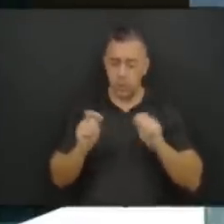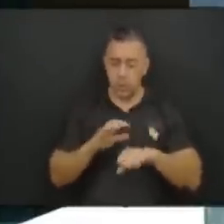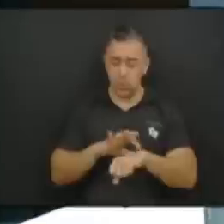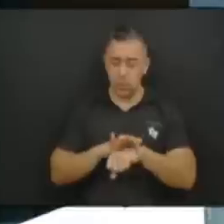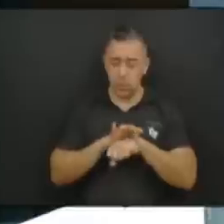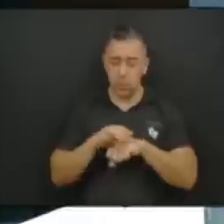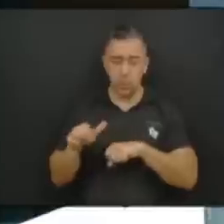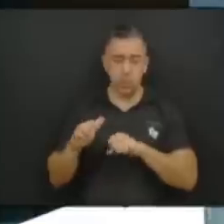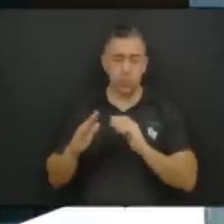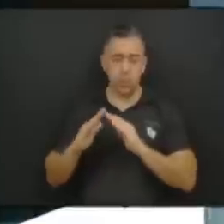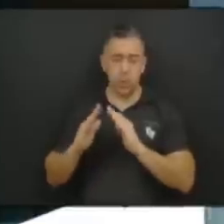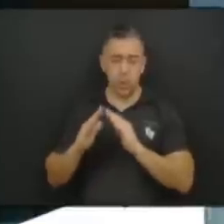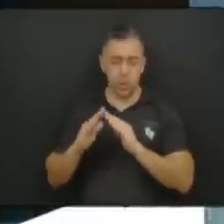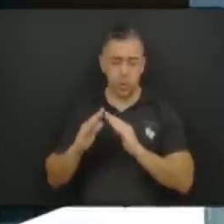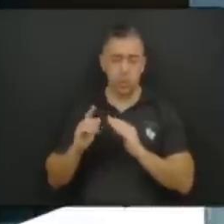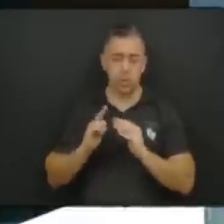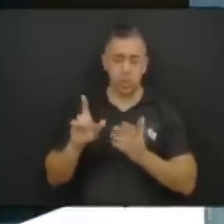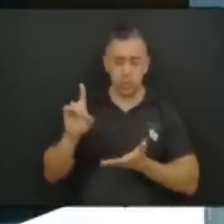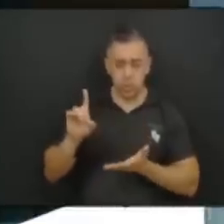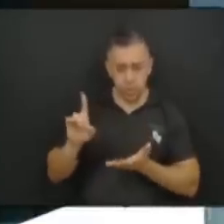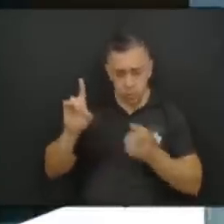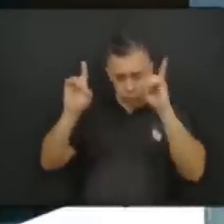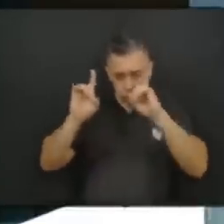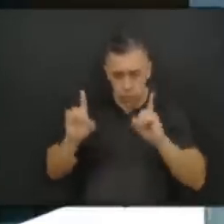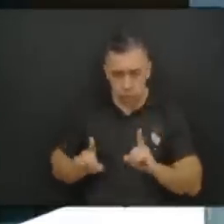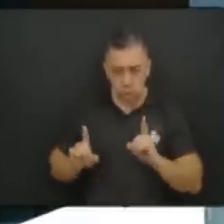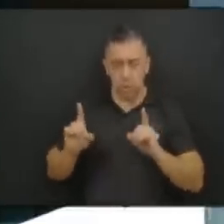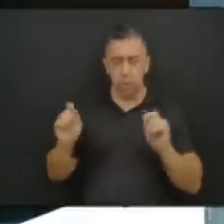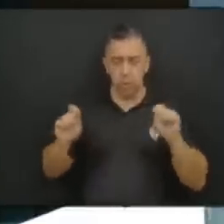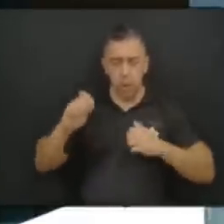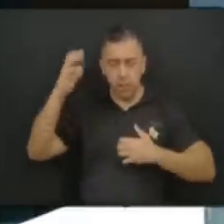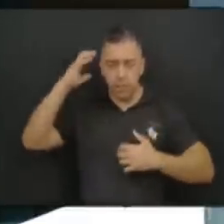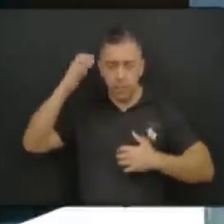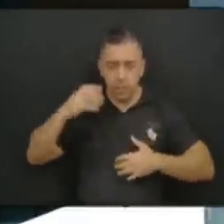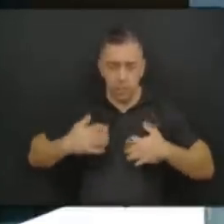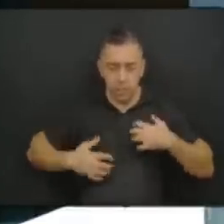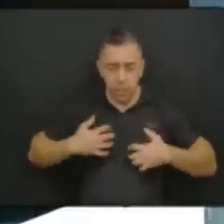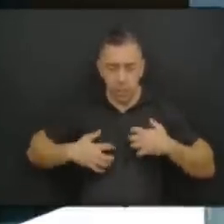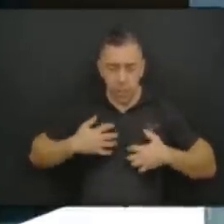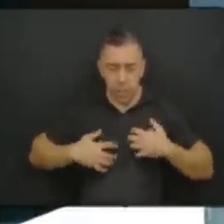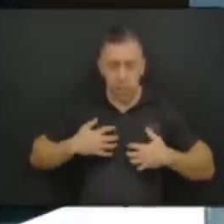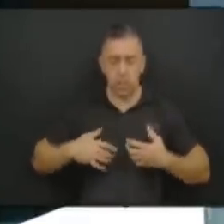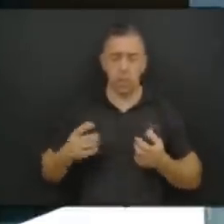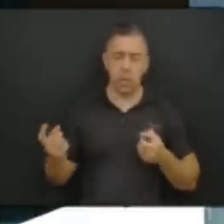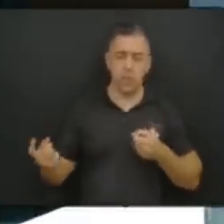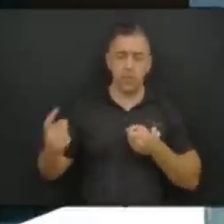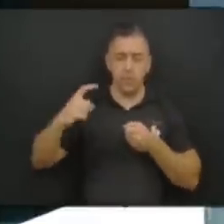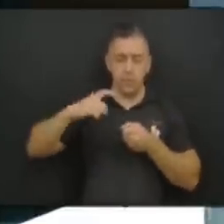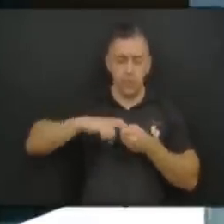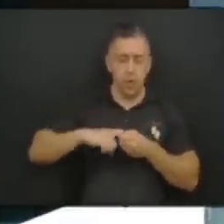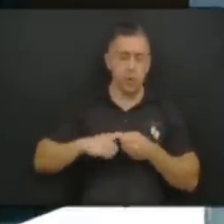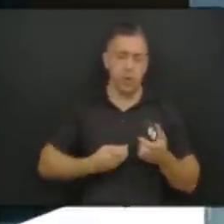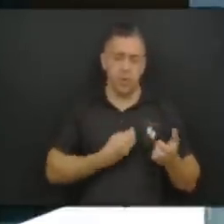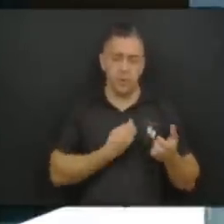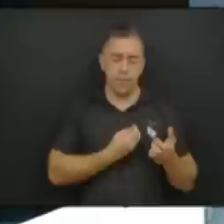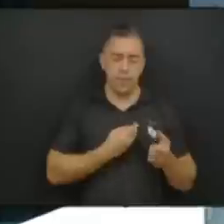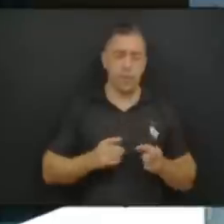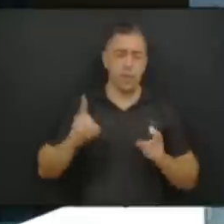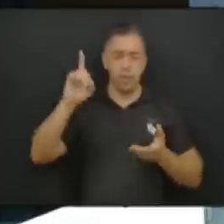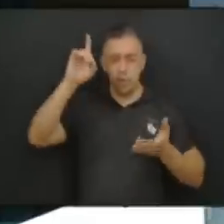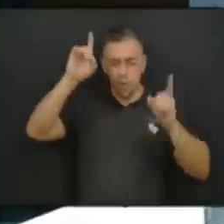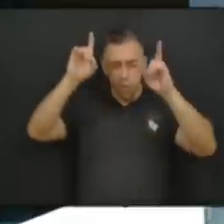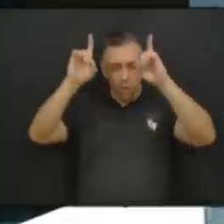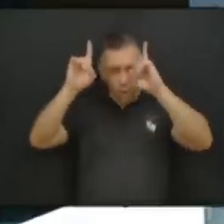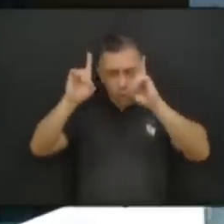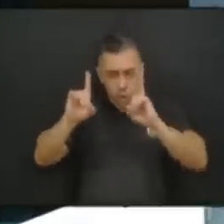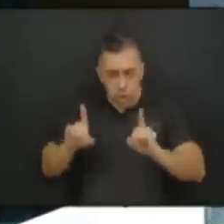que as pessoas têm um teto tem um dignidade tem um acesso um banho tem um acesso a volta à dignidade humana